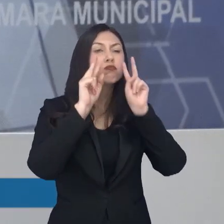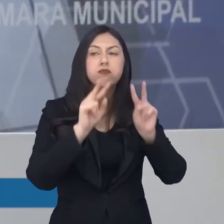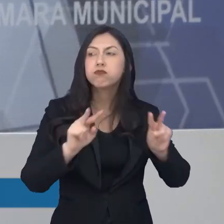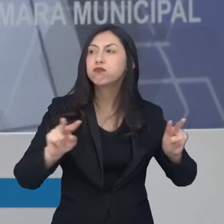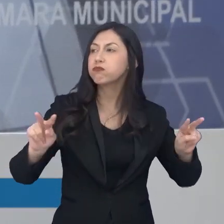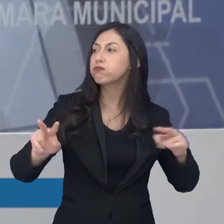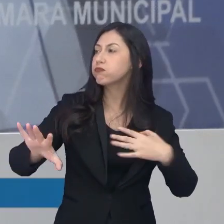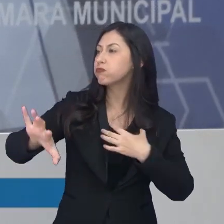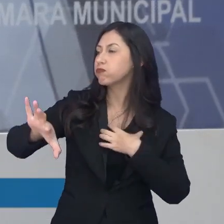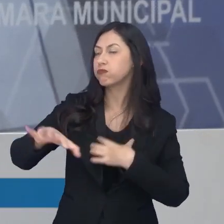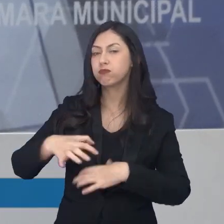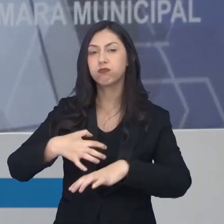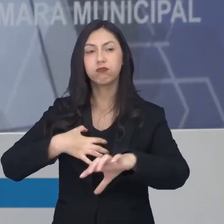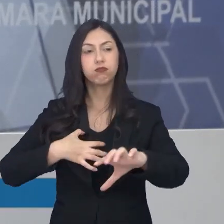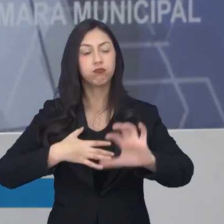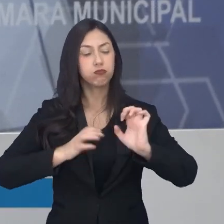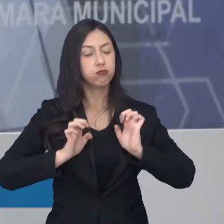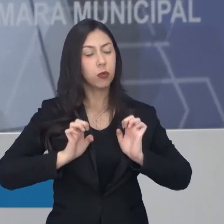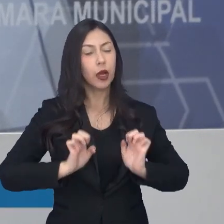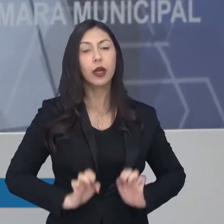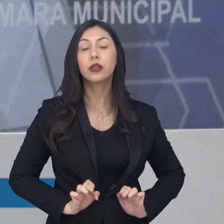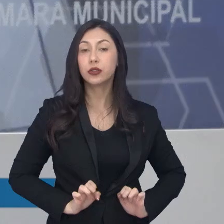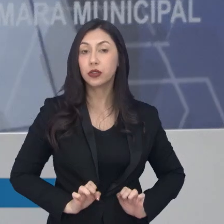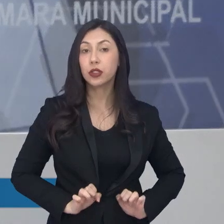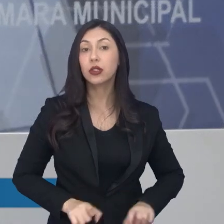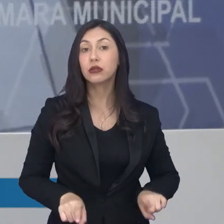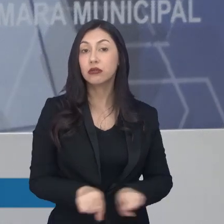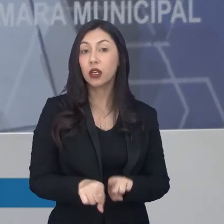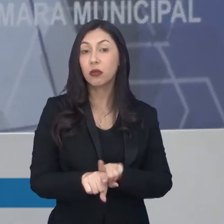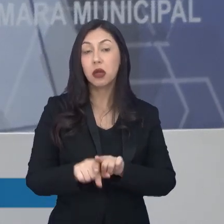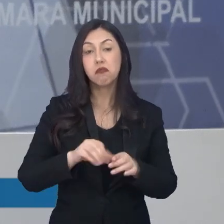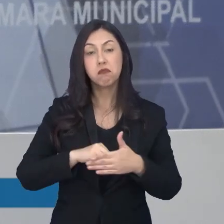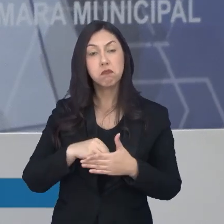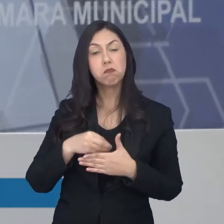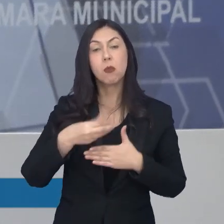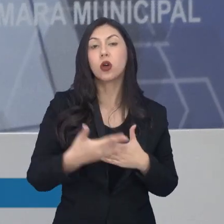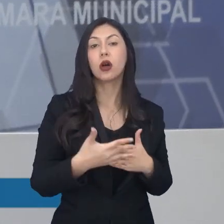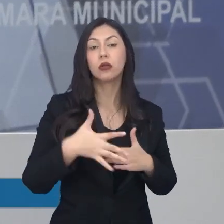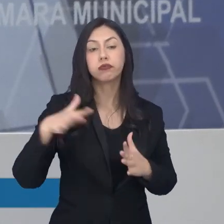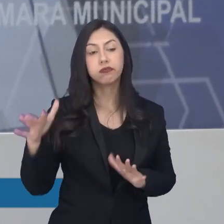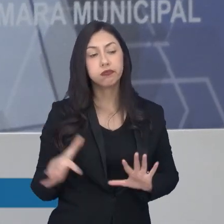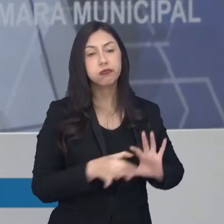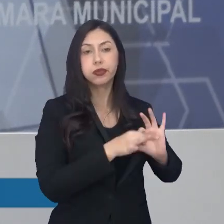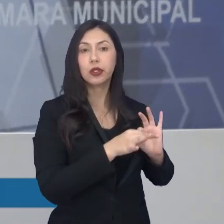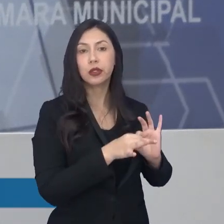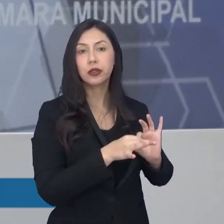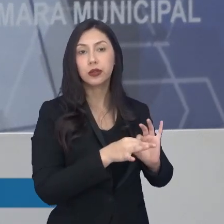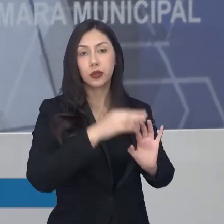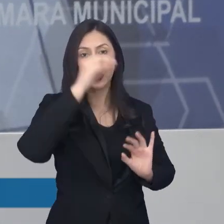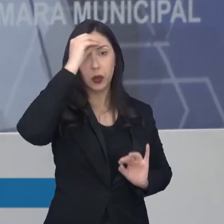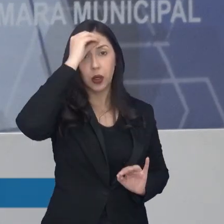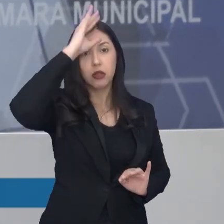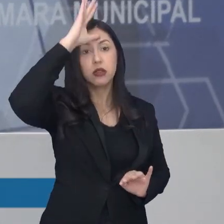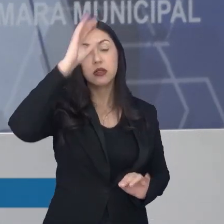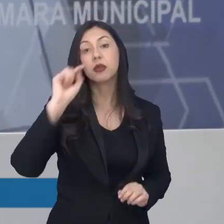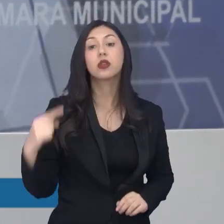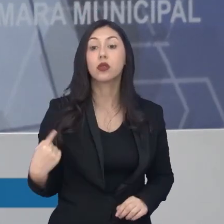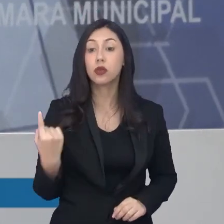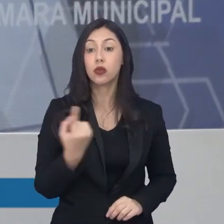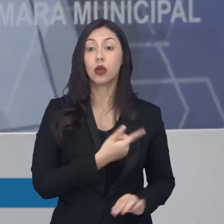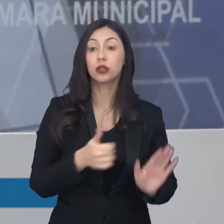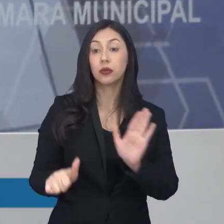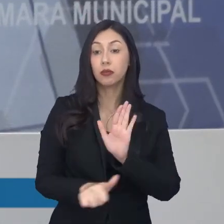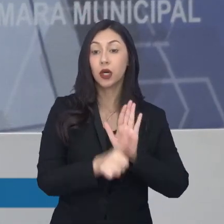humanista, com ética e moral agregados ao seu conhecimento. Somos a